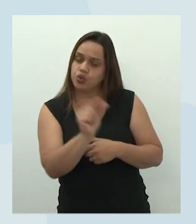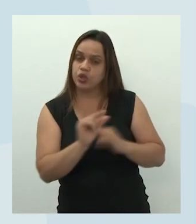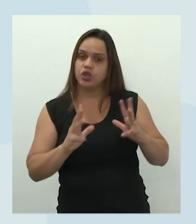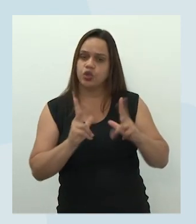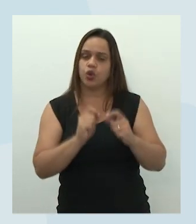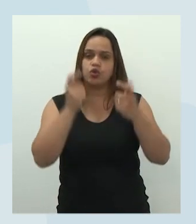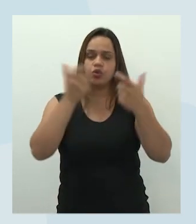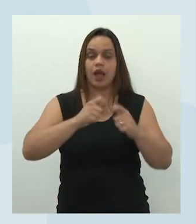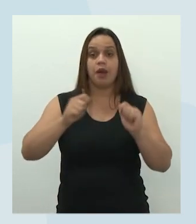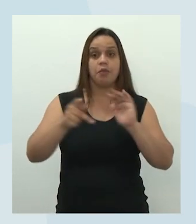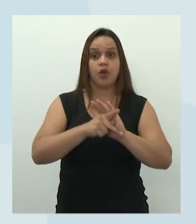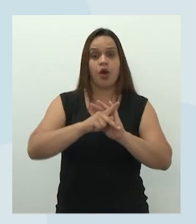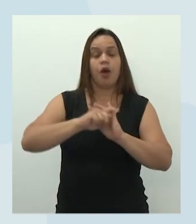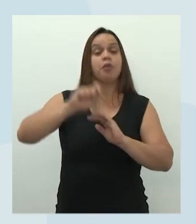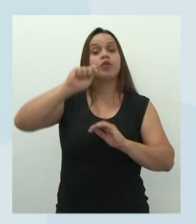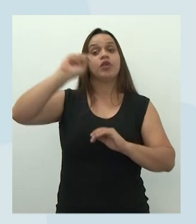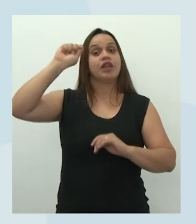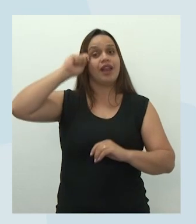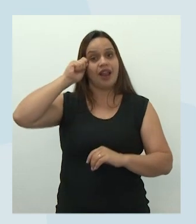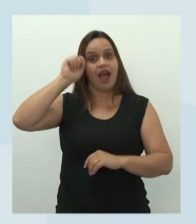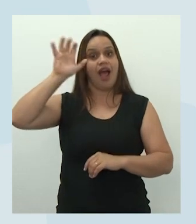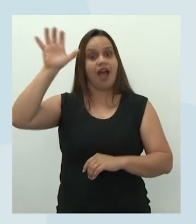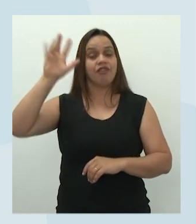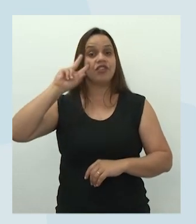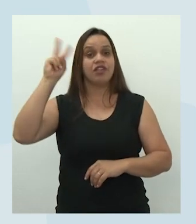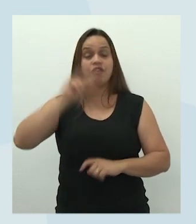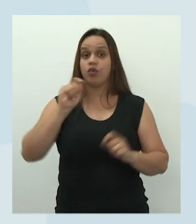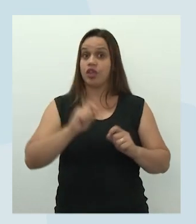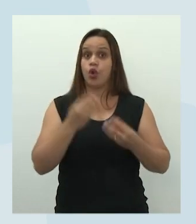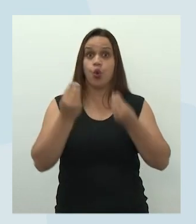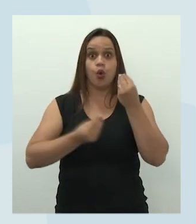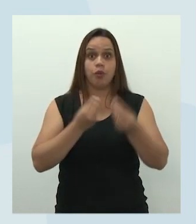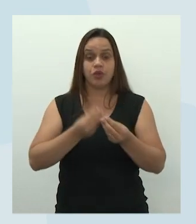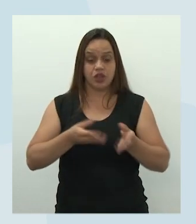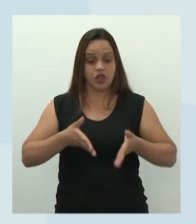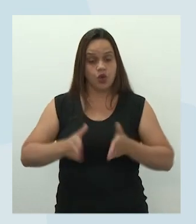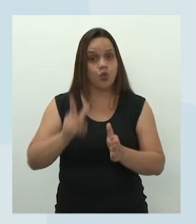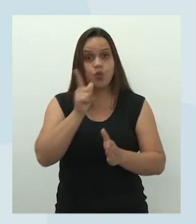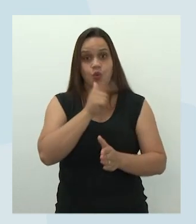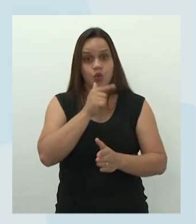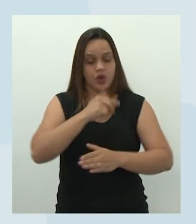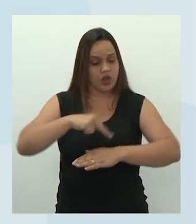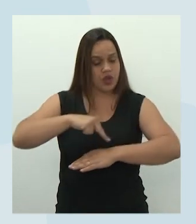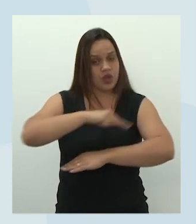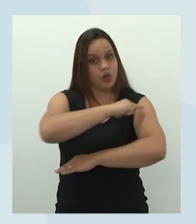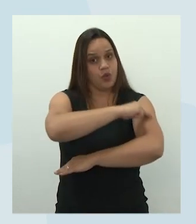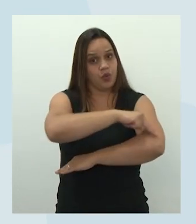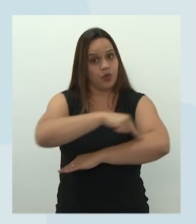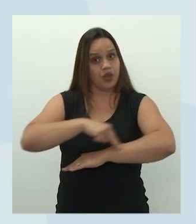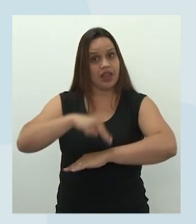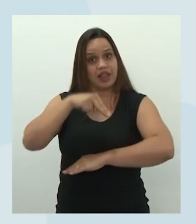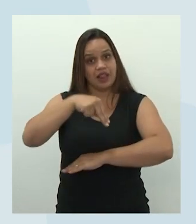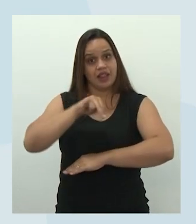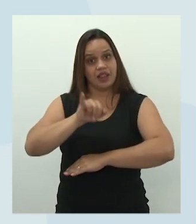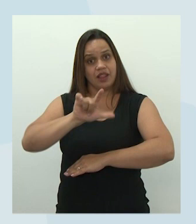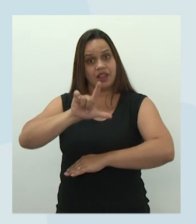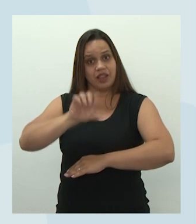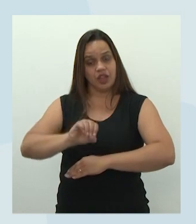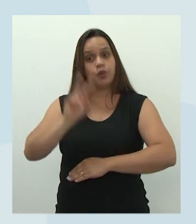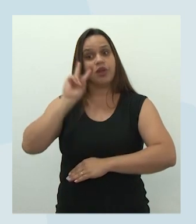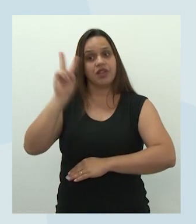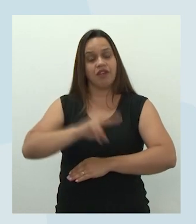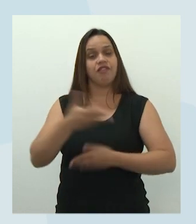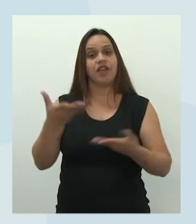África, tá? E vocês vejam o quanto o rio Nilo é grande, né? Porque nessa tira, nessa imagem